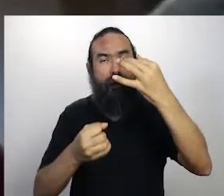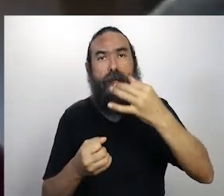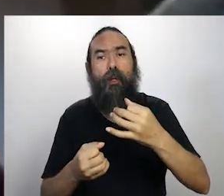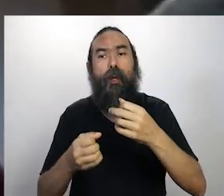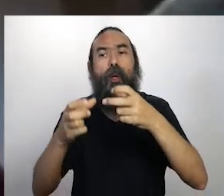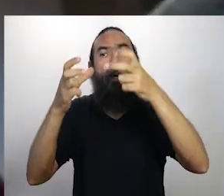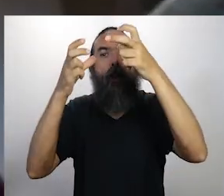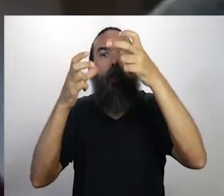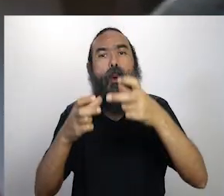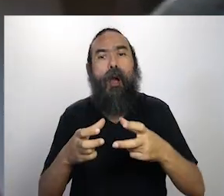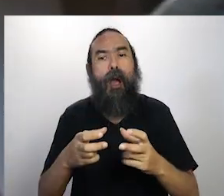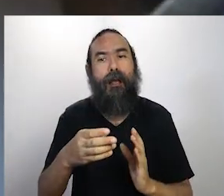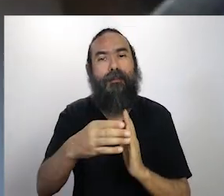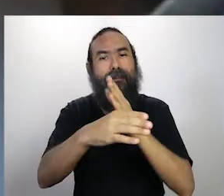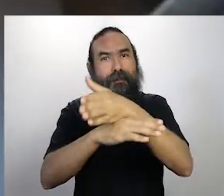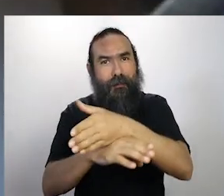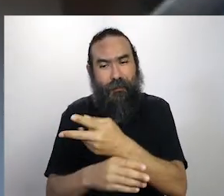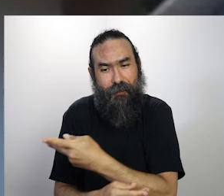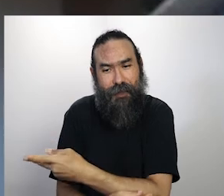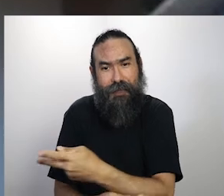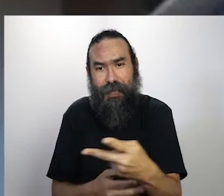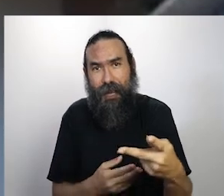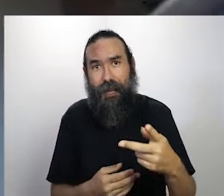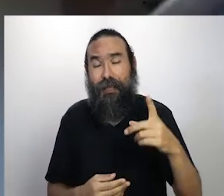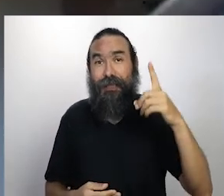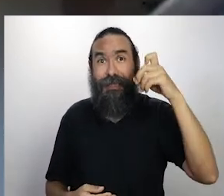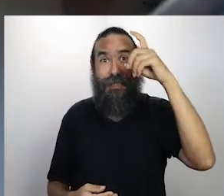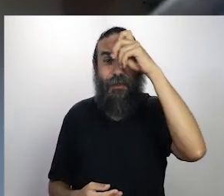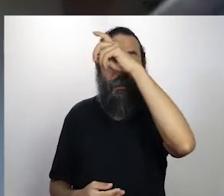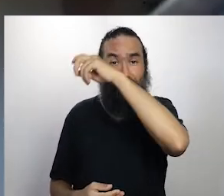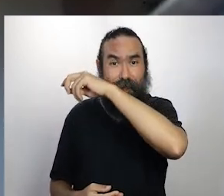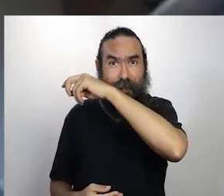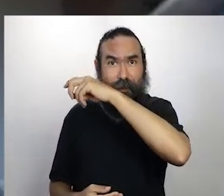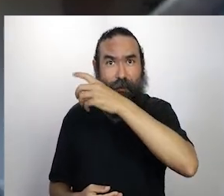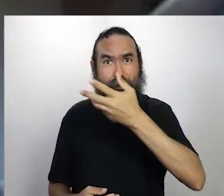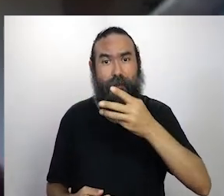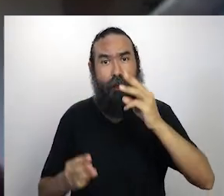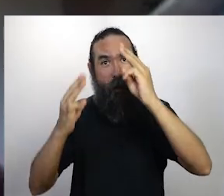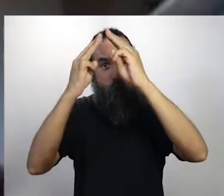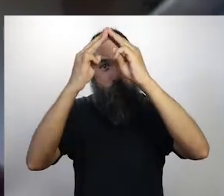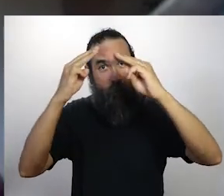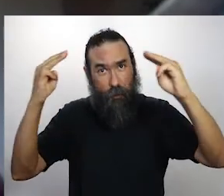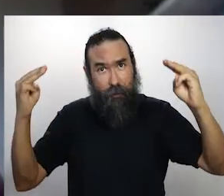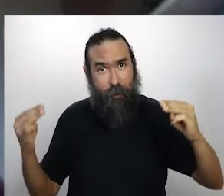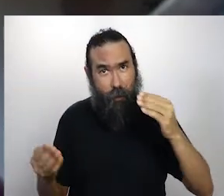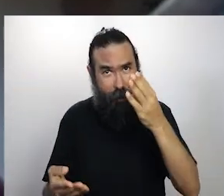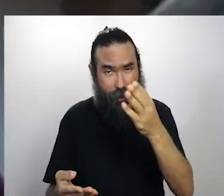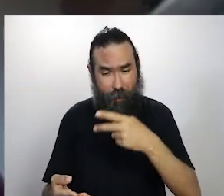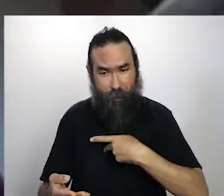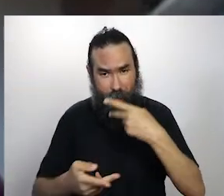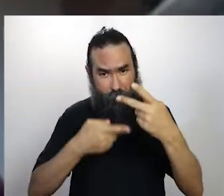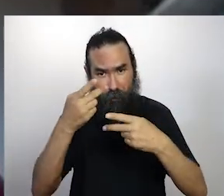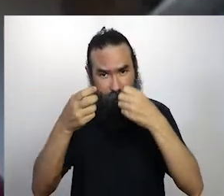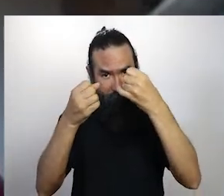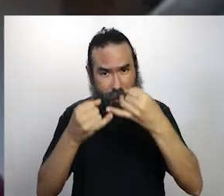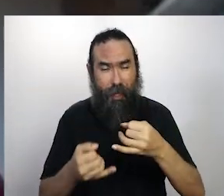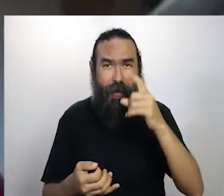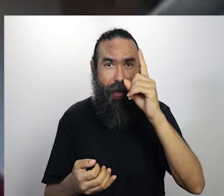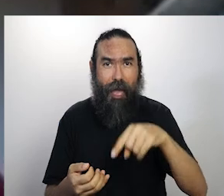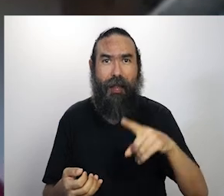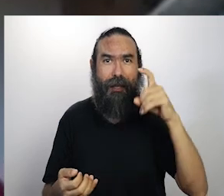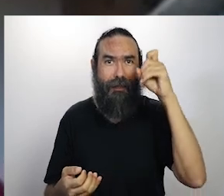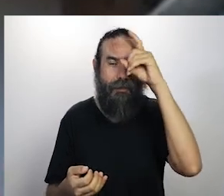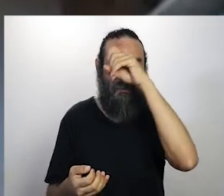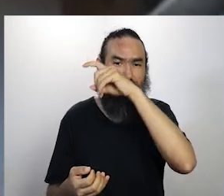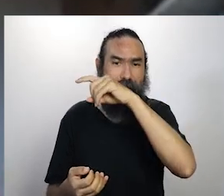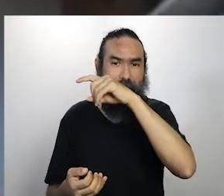né? Ao invés de falar de um guia turístico, ele fala de um guia dos lugares difíceis. E o museu, num certo sentido, ele é um